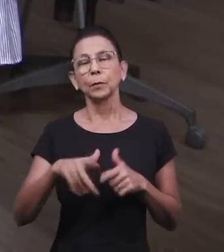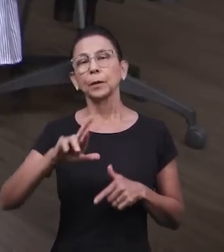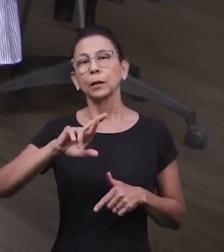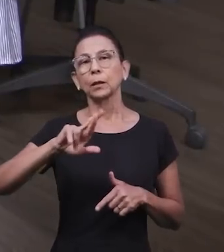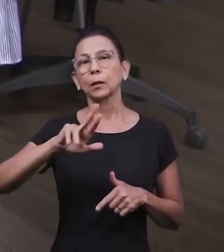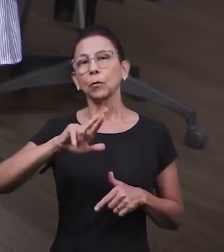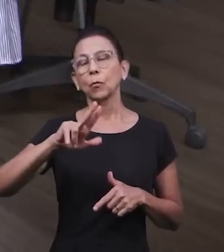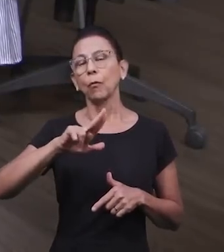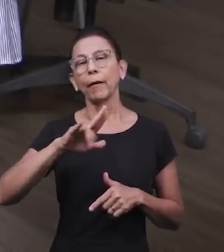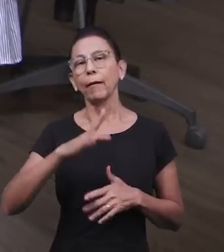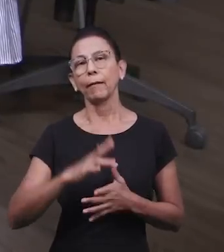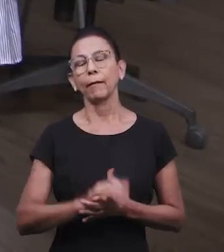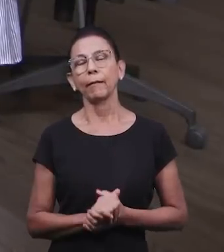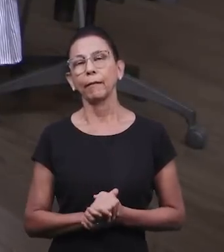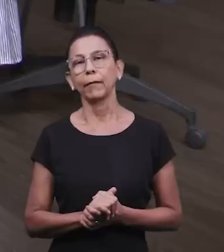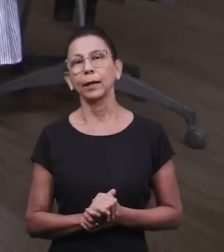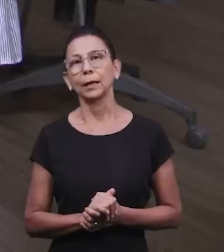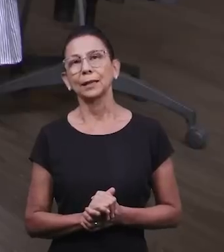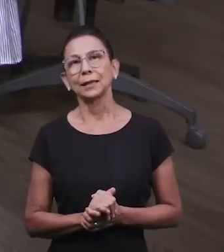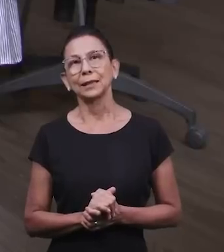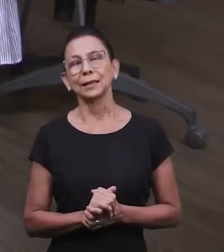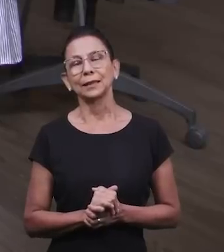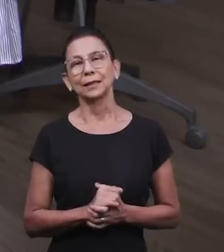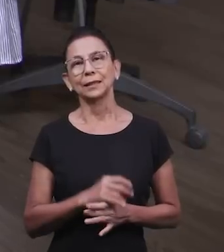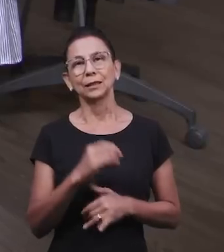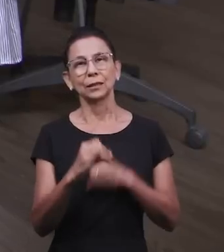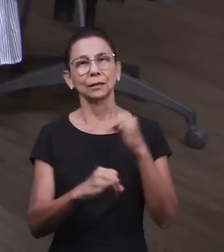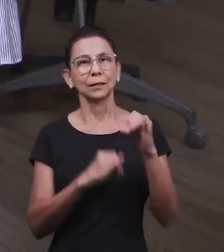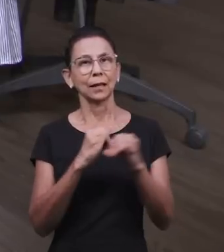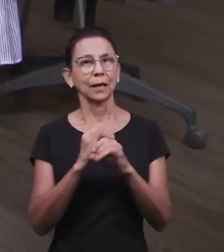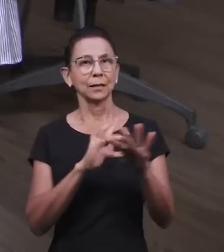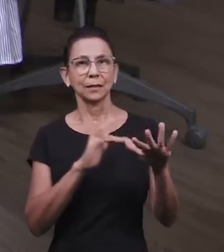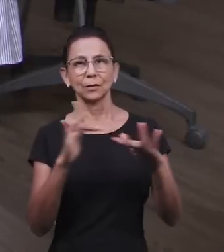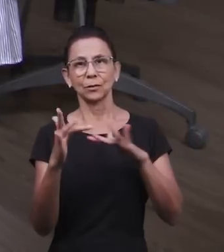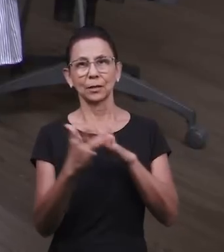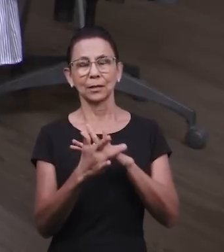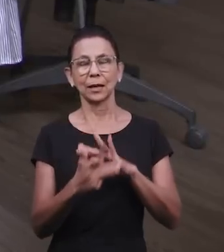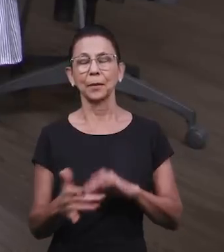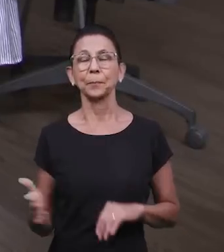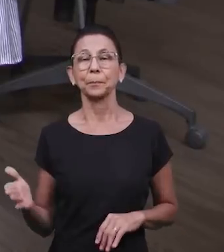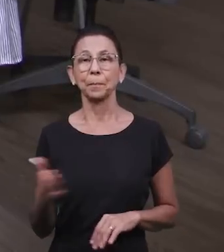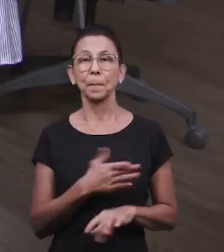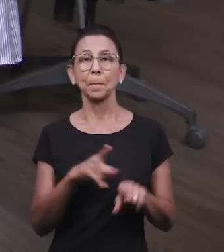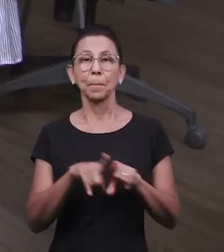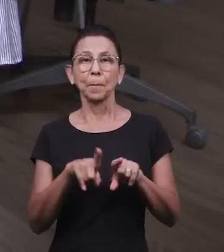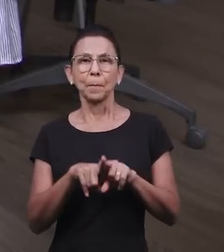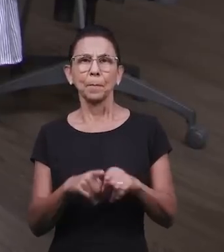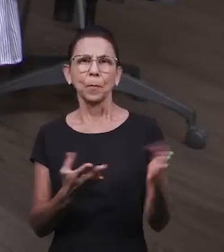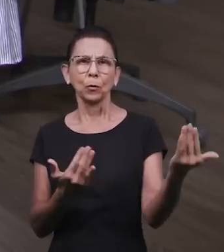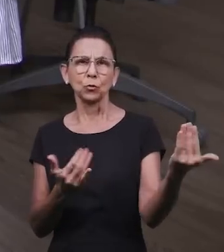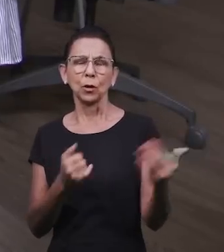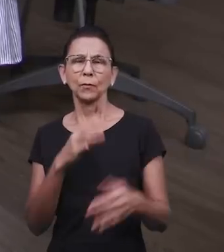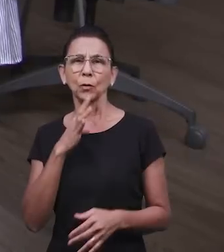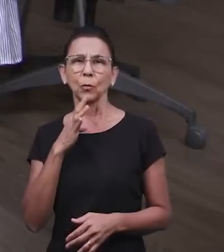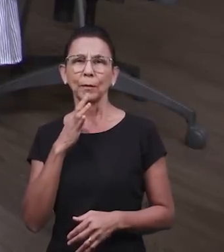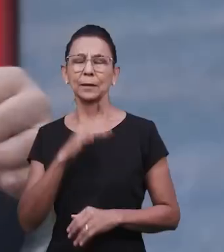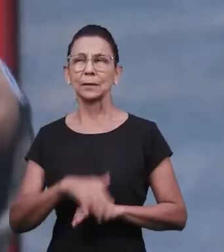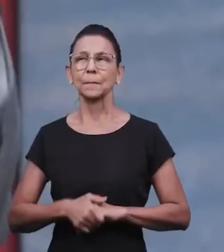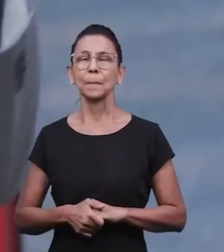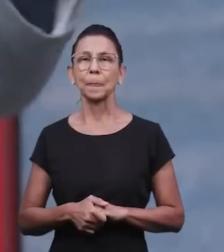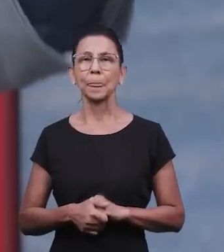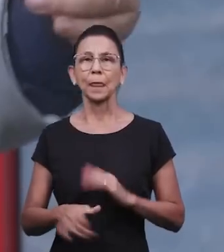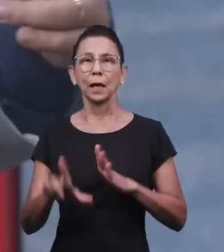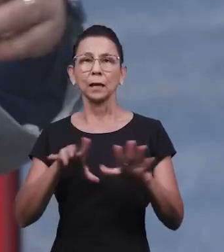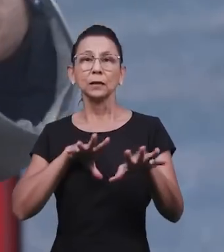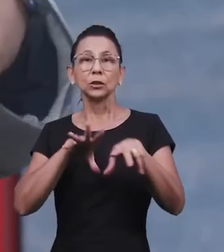que se dá a ela. Eu gosto de contar a história de um jovem da nossa igreja também, que ele, antes de se formar, ele começou um Instagram profissional. E assim